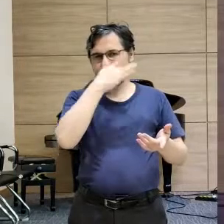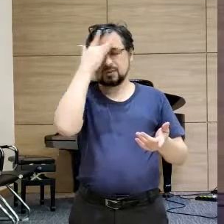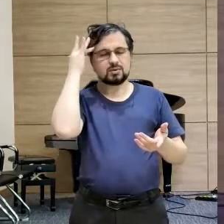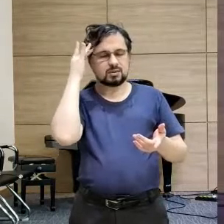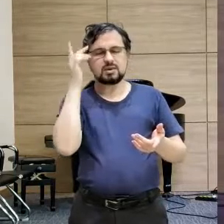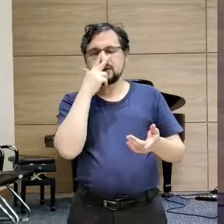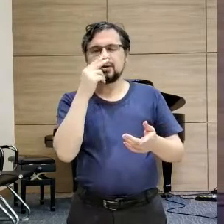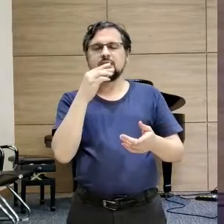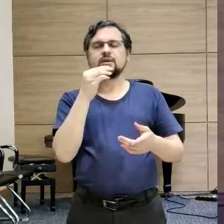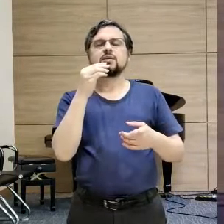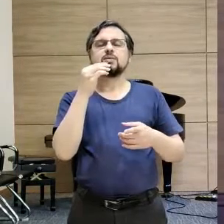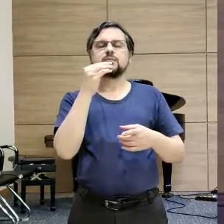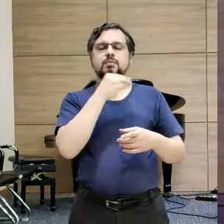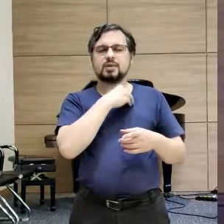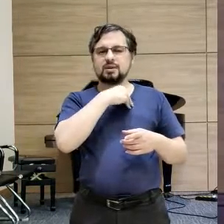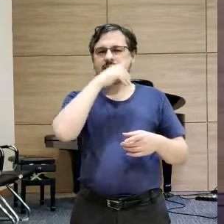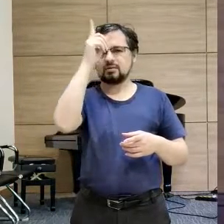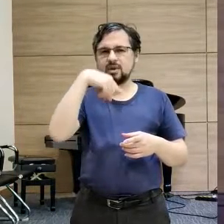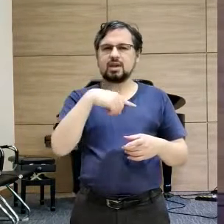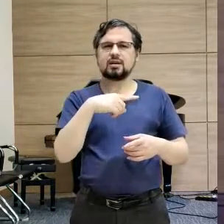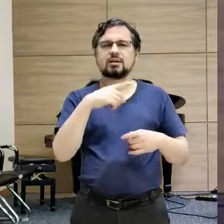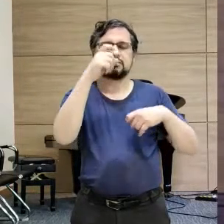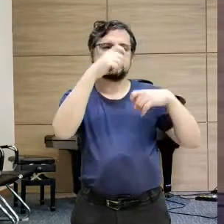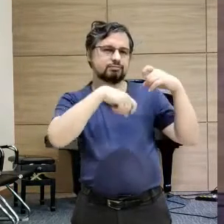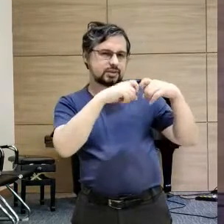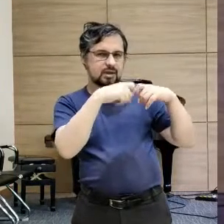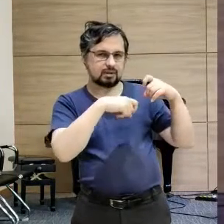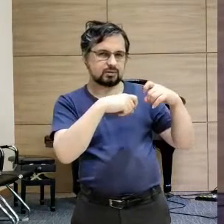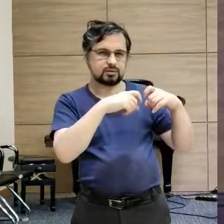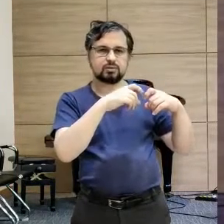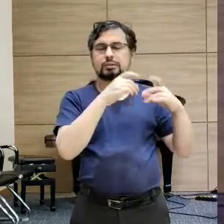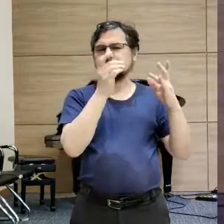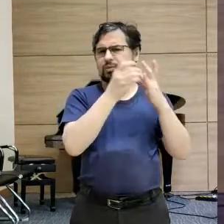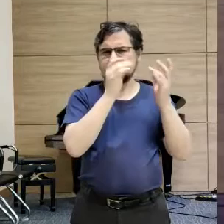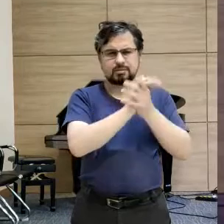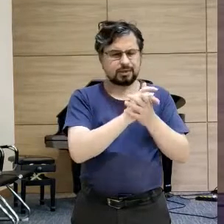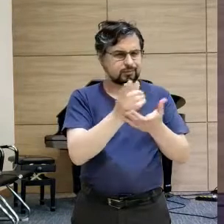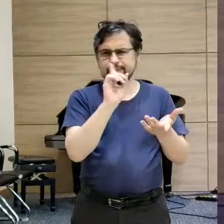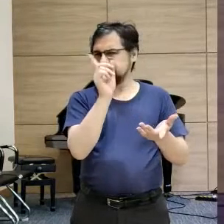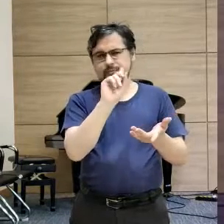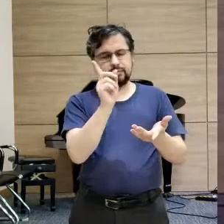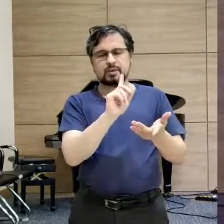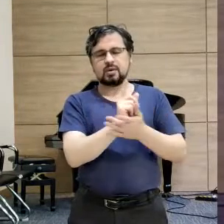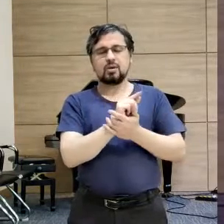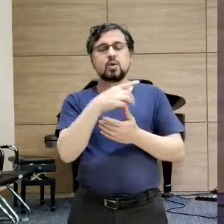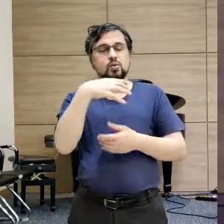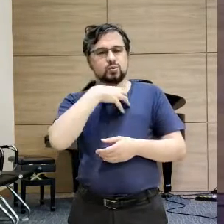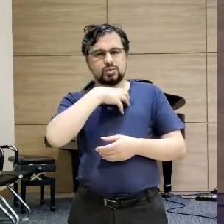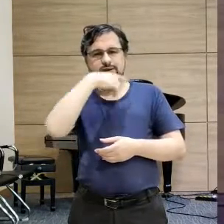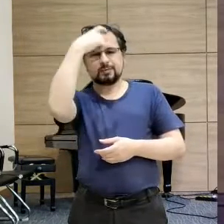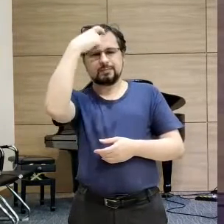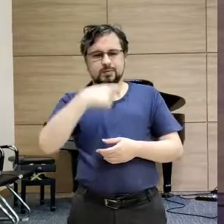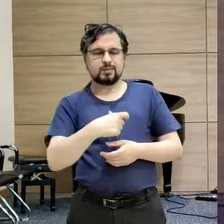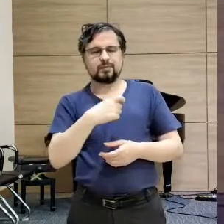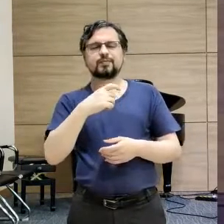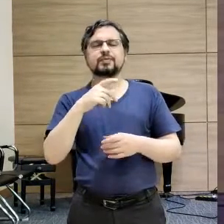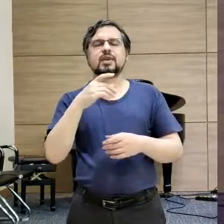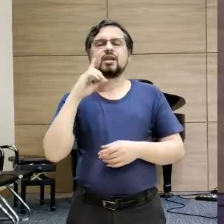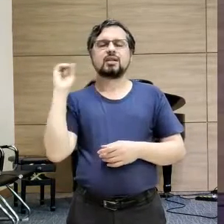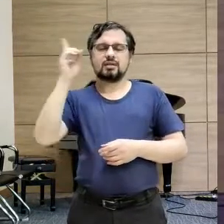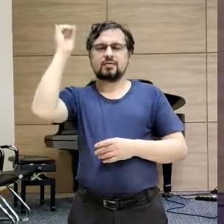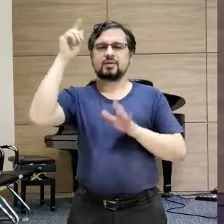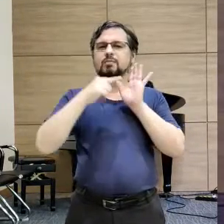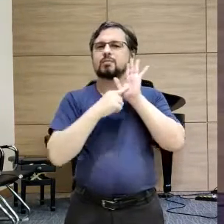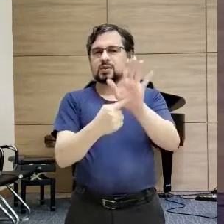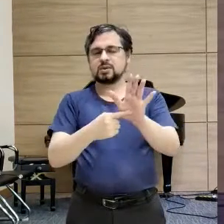associavam o pecado ao sexo. Não tem nada a ver com isso. É a condição humana. Davi está mostrando que o